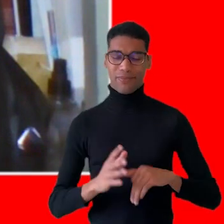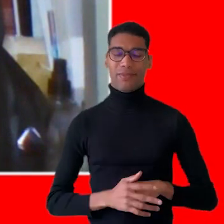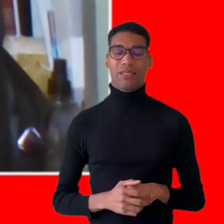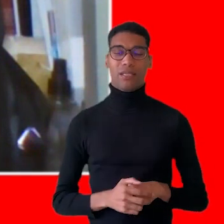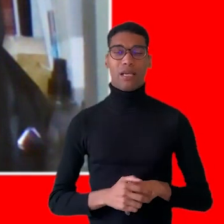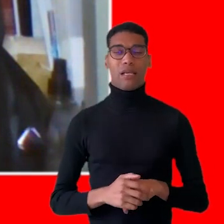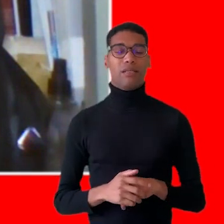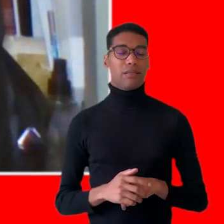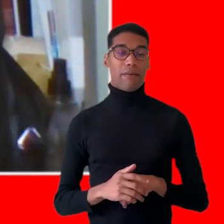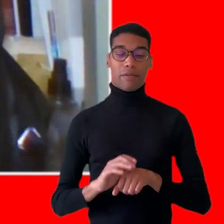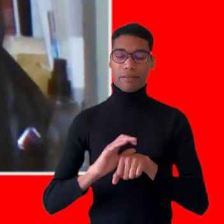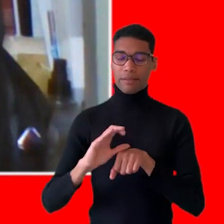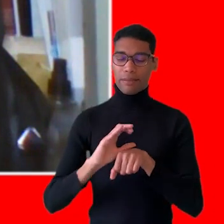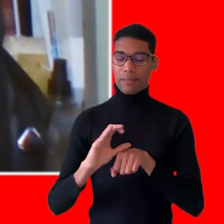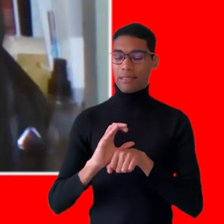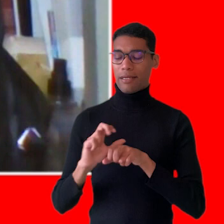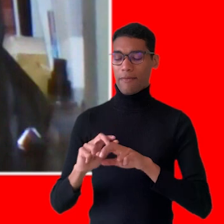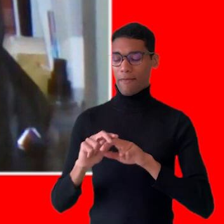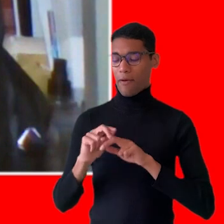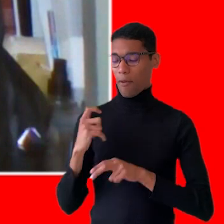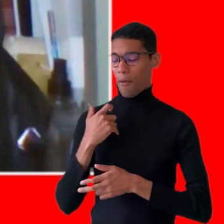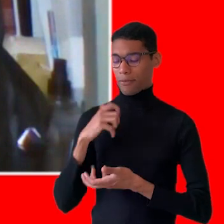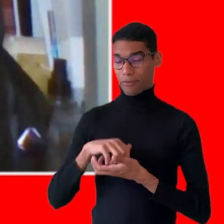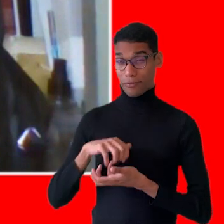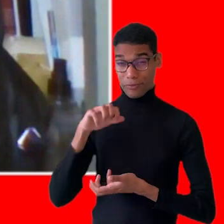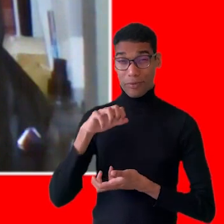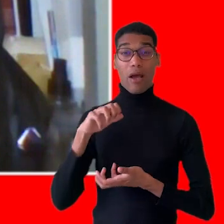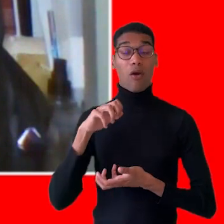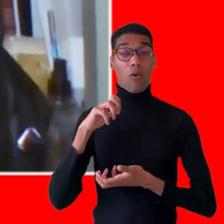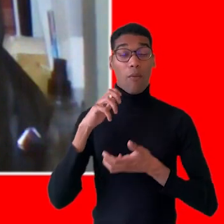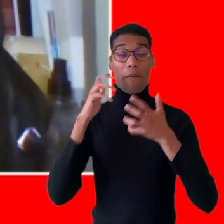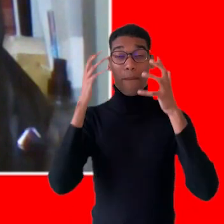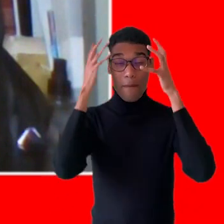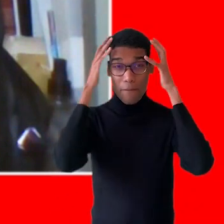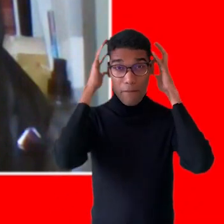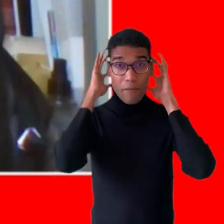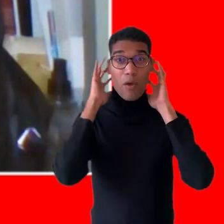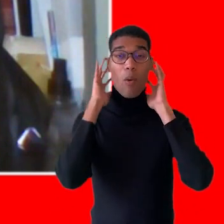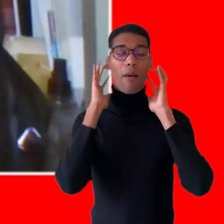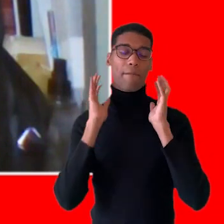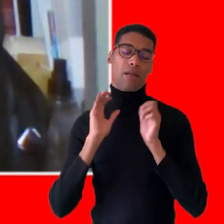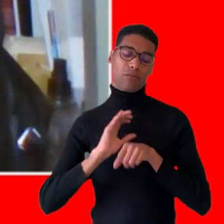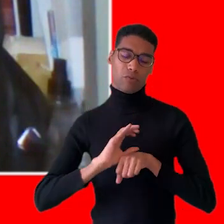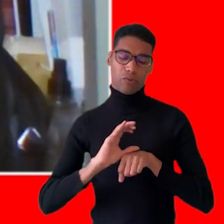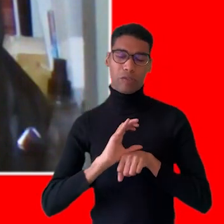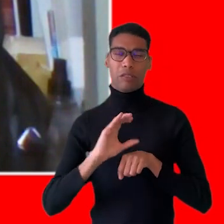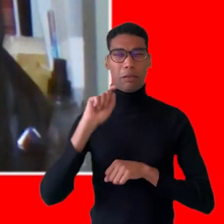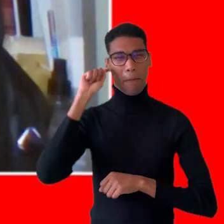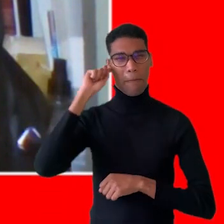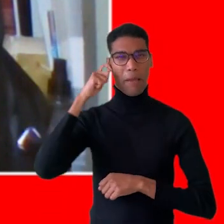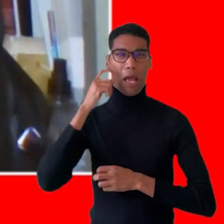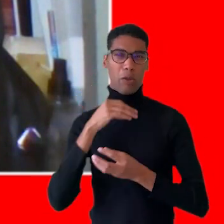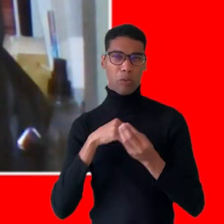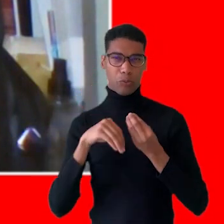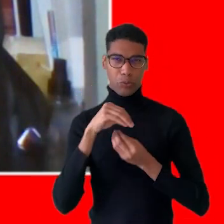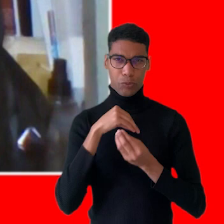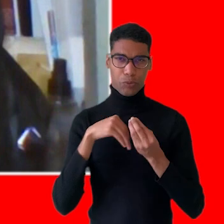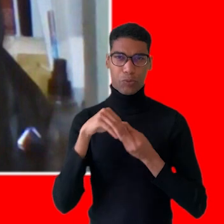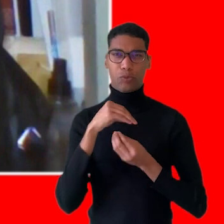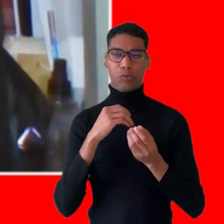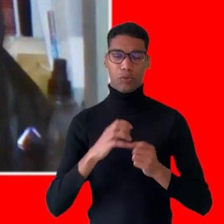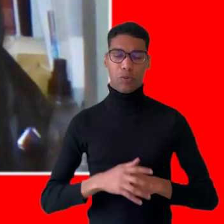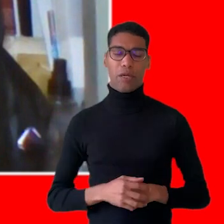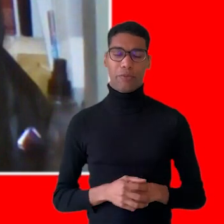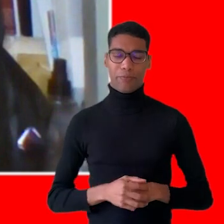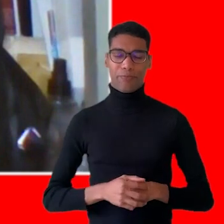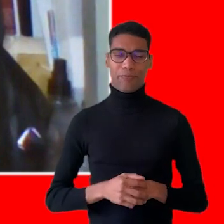e já acinzentada pela idade. Meu cabelo também é cinza, entre o preto e o branco, ele